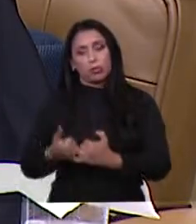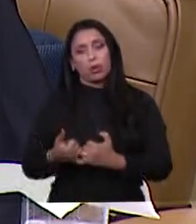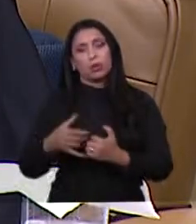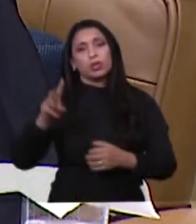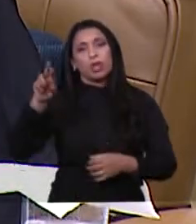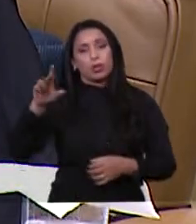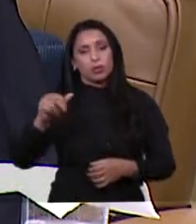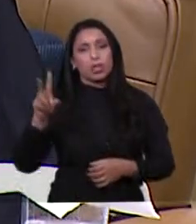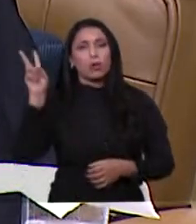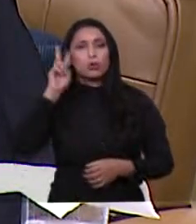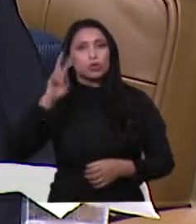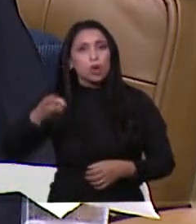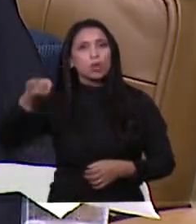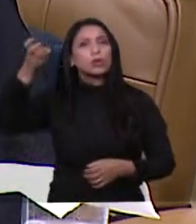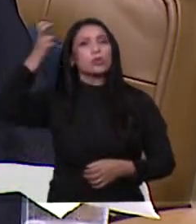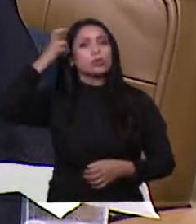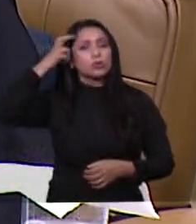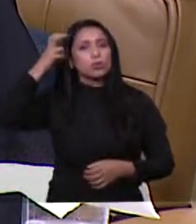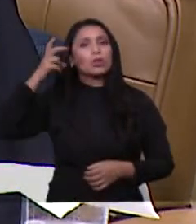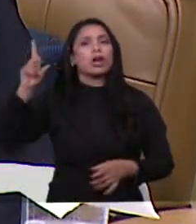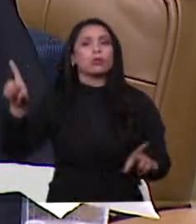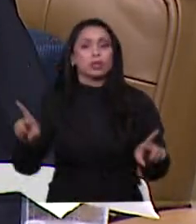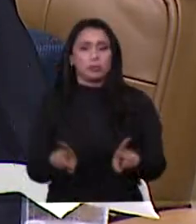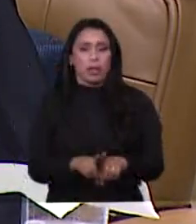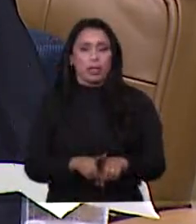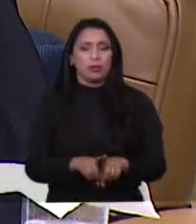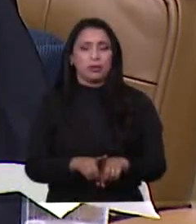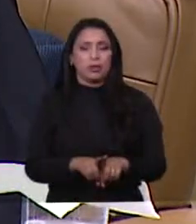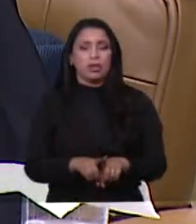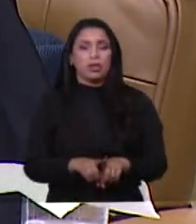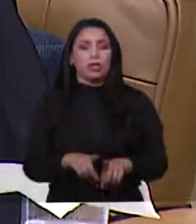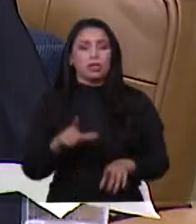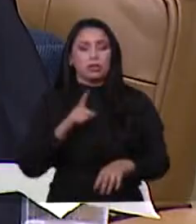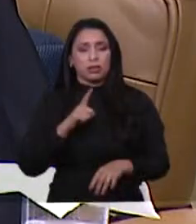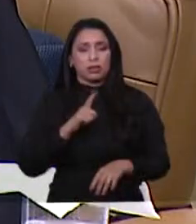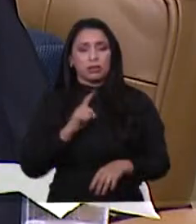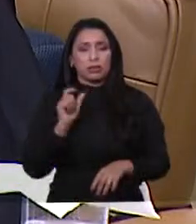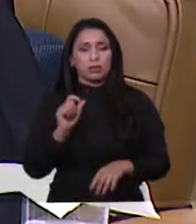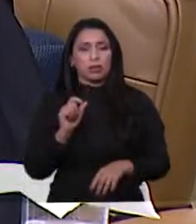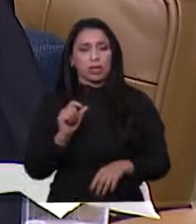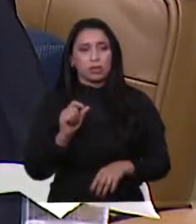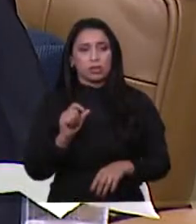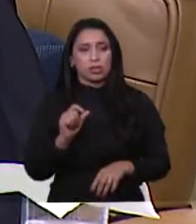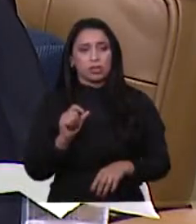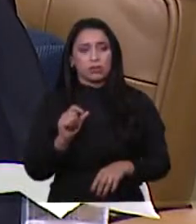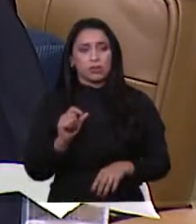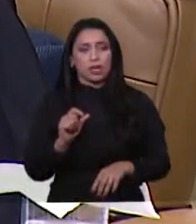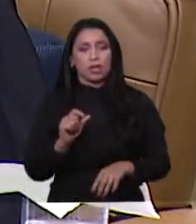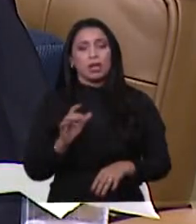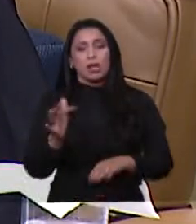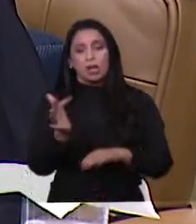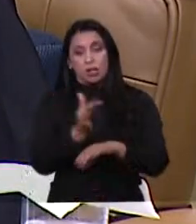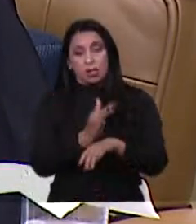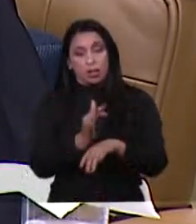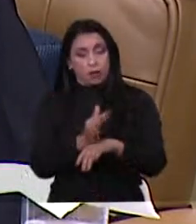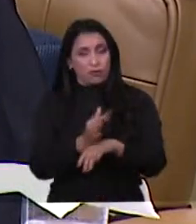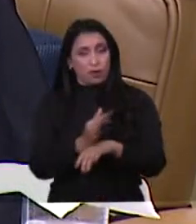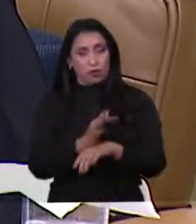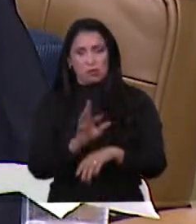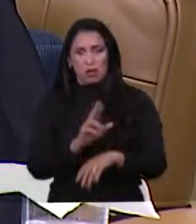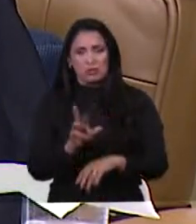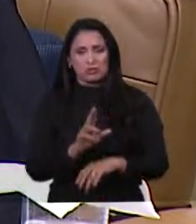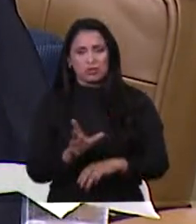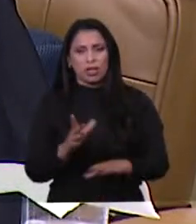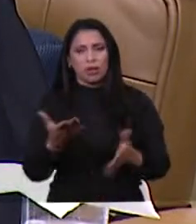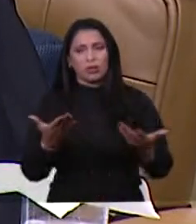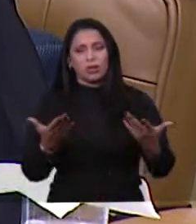patrimônio histórico e cultural. Exigia-se, então, a aplicação do concurso formal. Não me parece ser o caso.